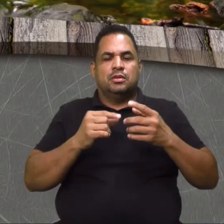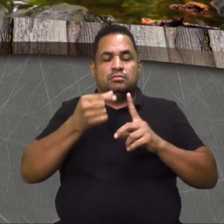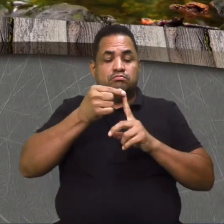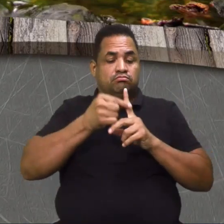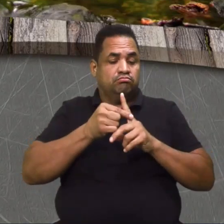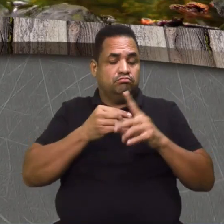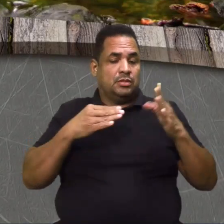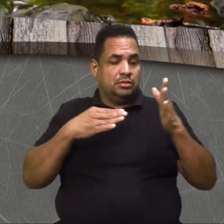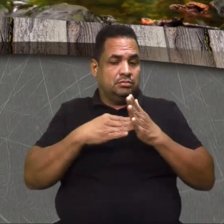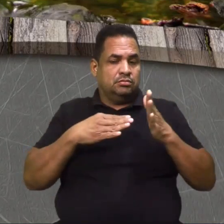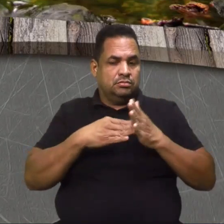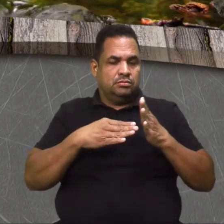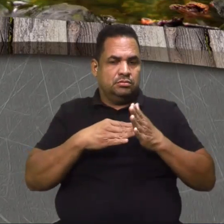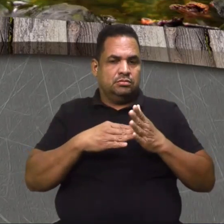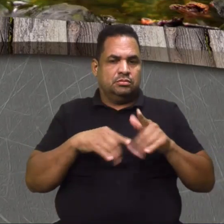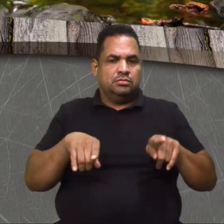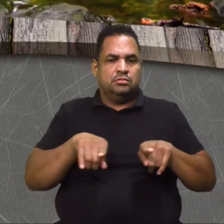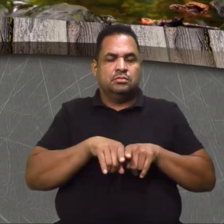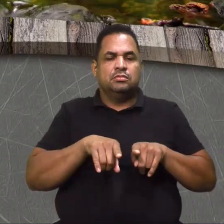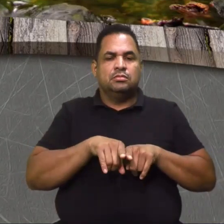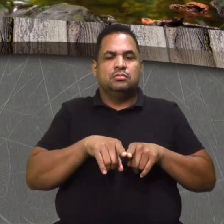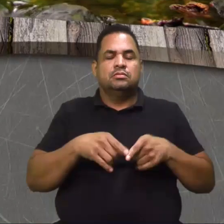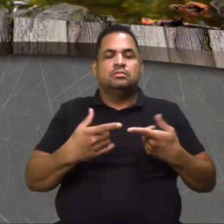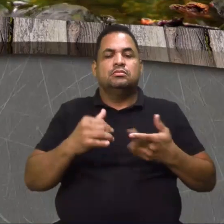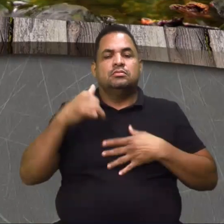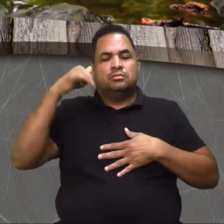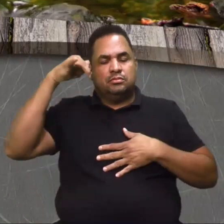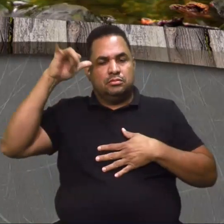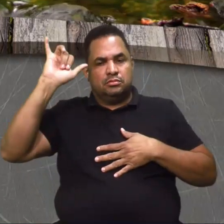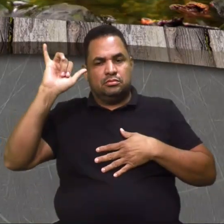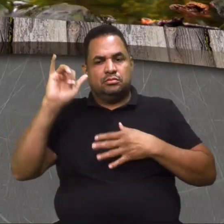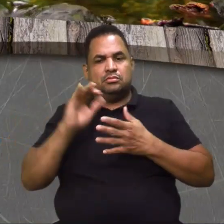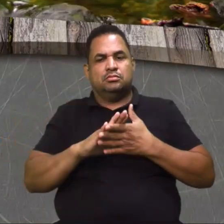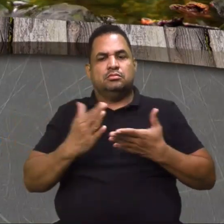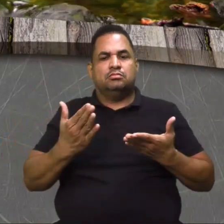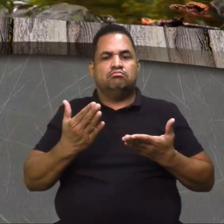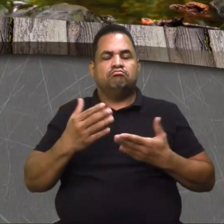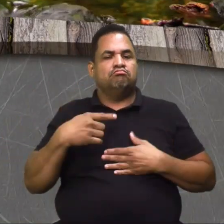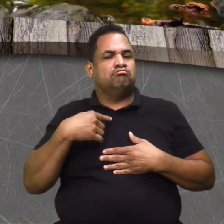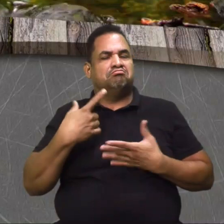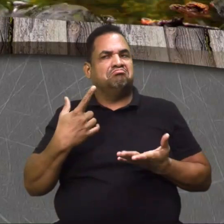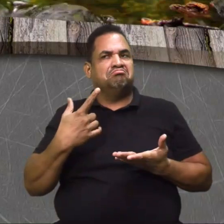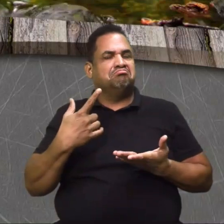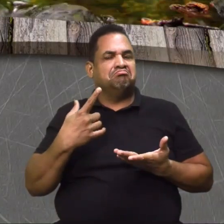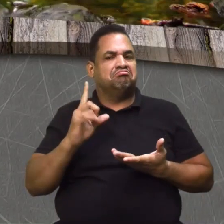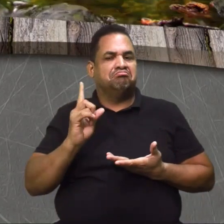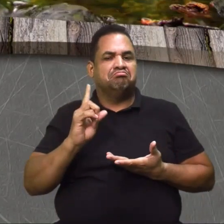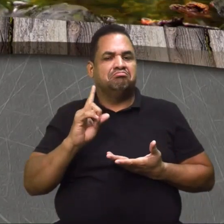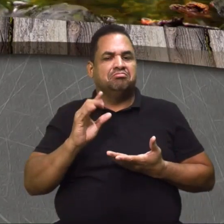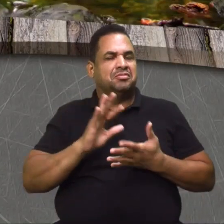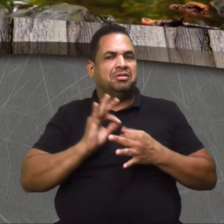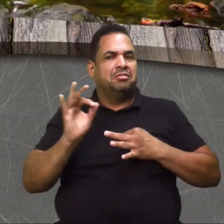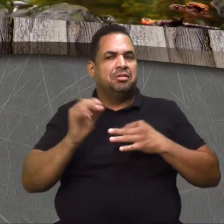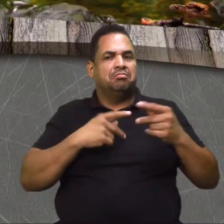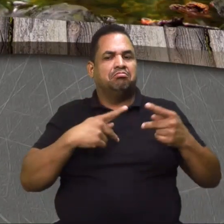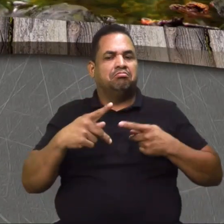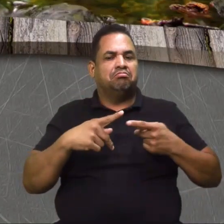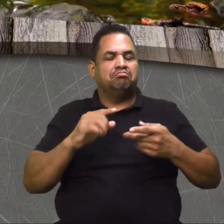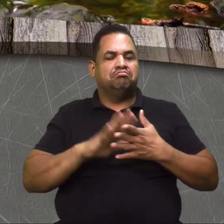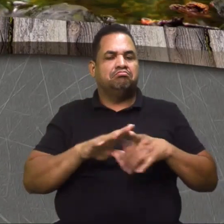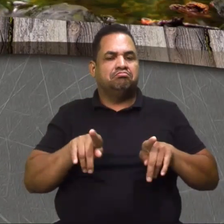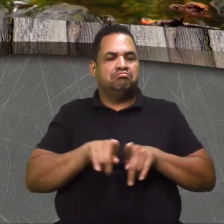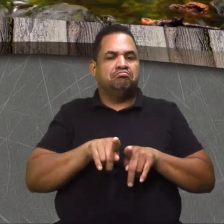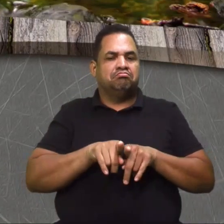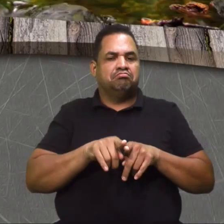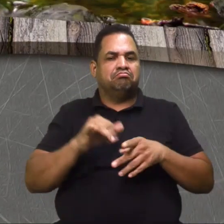certo? E também, além de evitar uma contracepção que você não estava programado, você também se livra